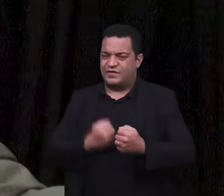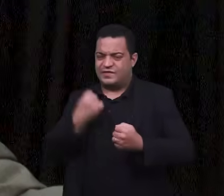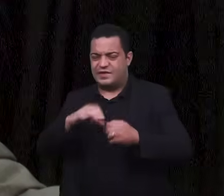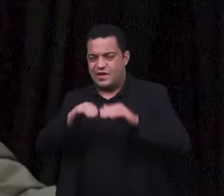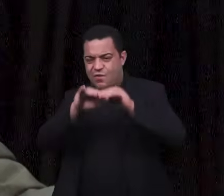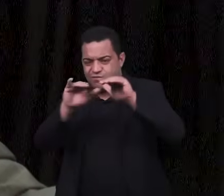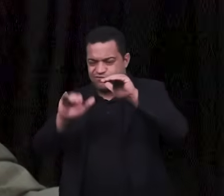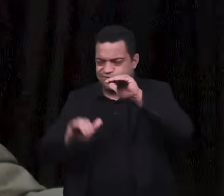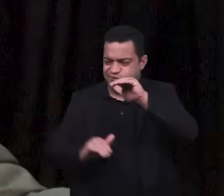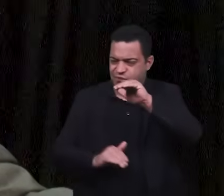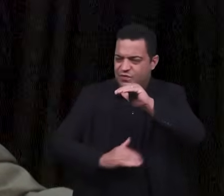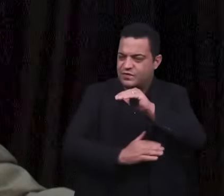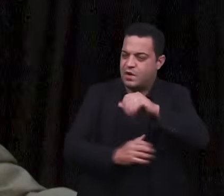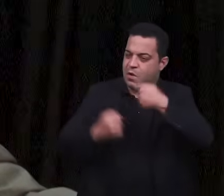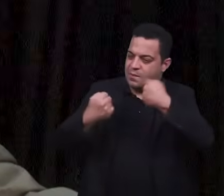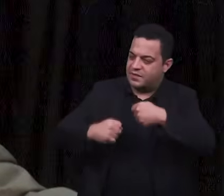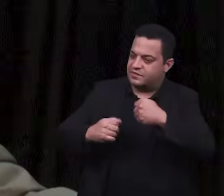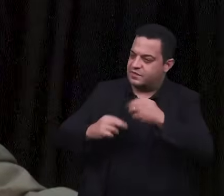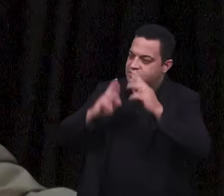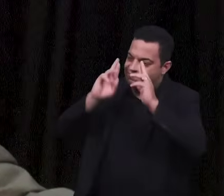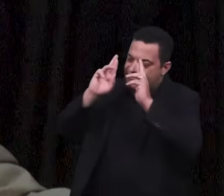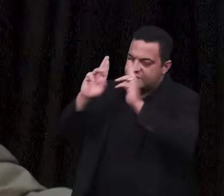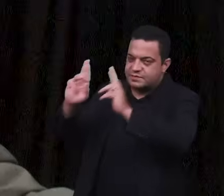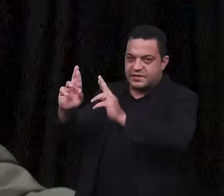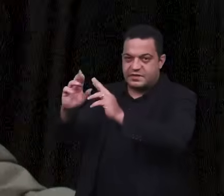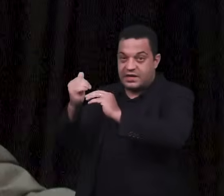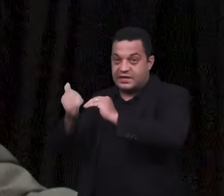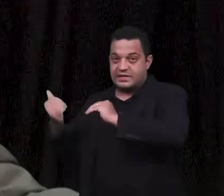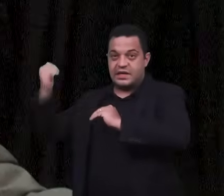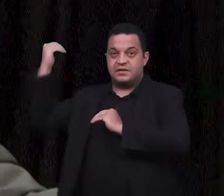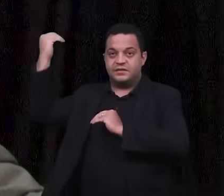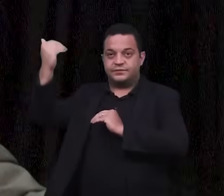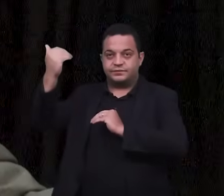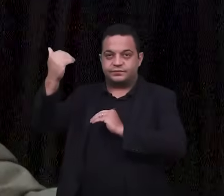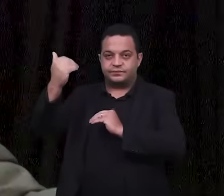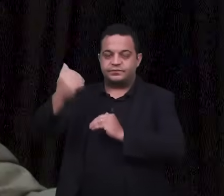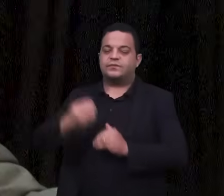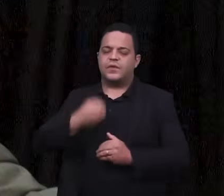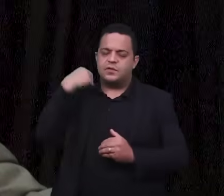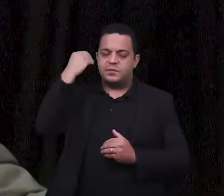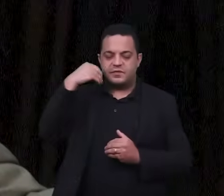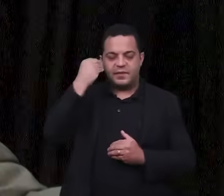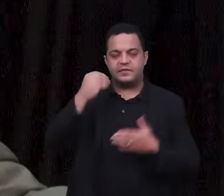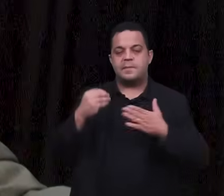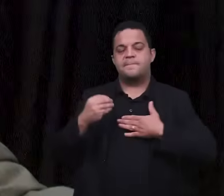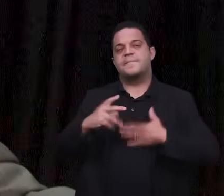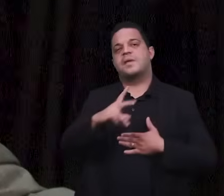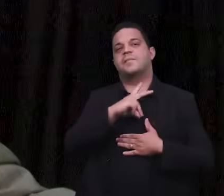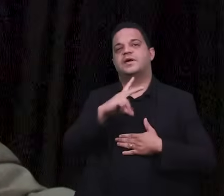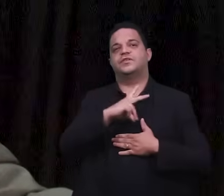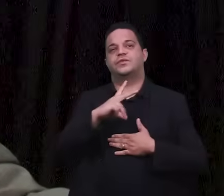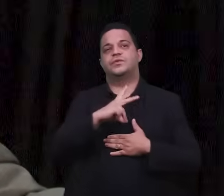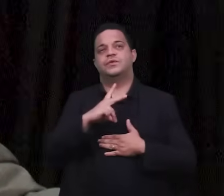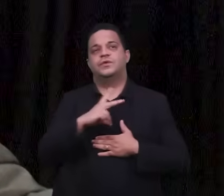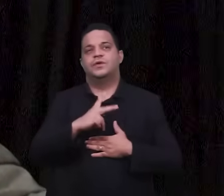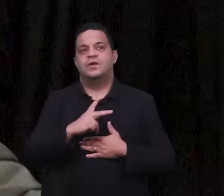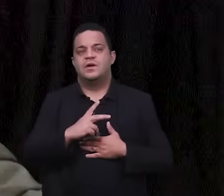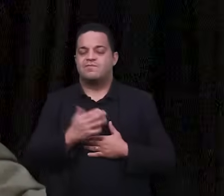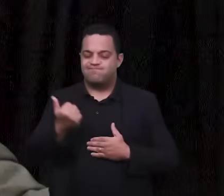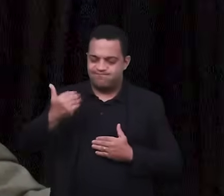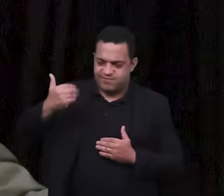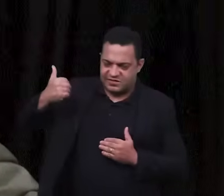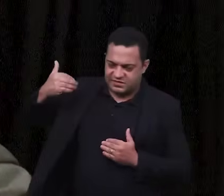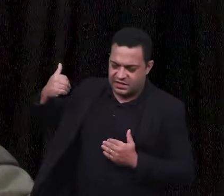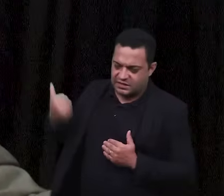critica. E eu vou entregar aqui uma revelação que o Senhor me deu tempos atrás, quando eu vivia em um momento ali, tinha alguns